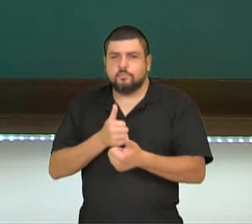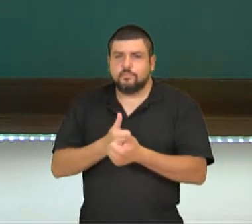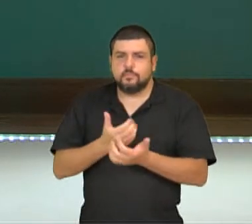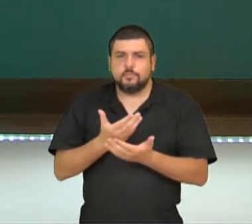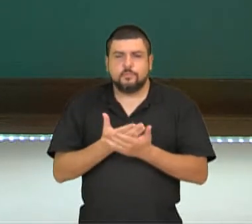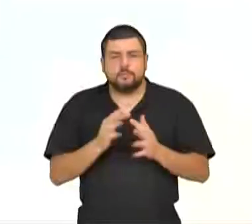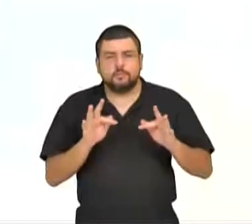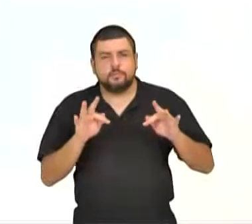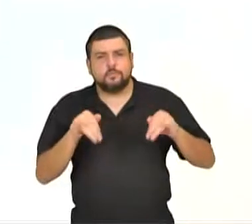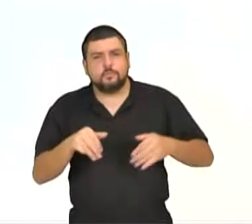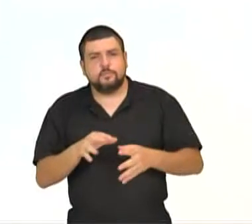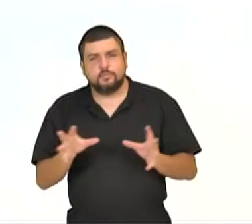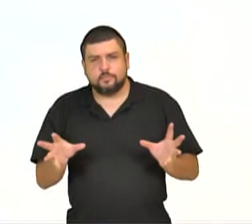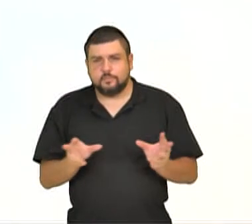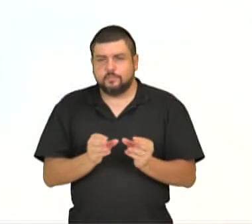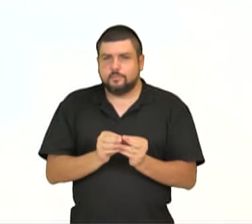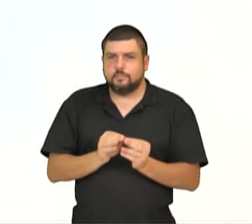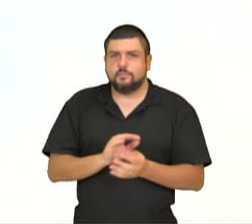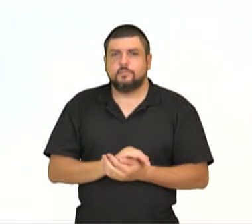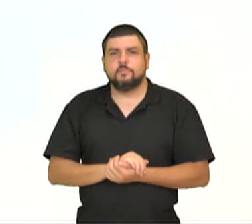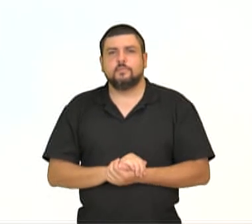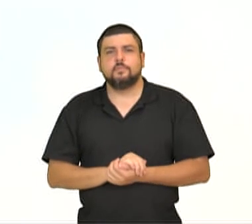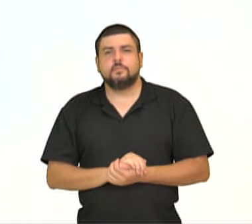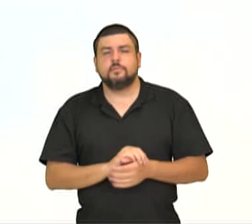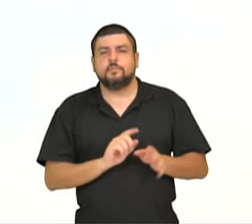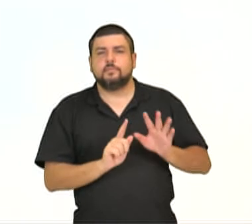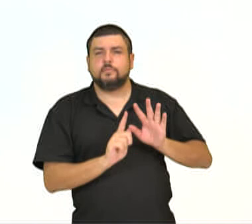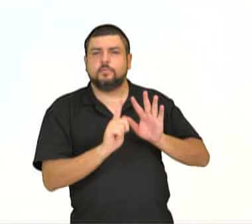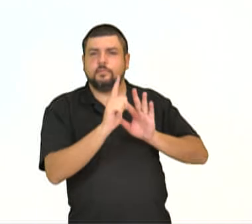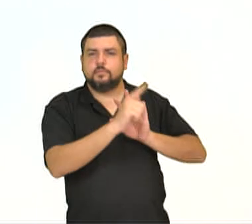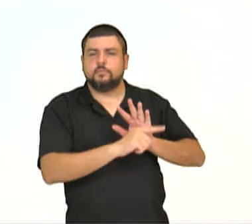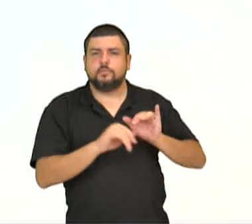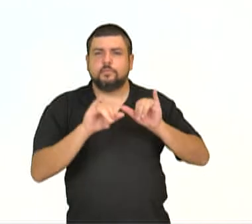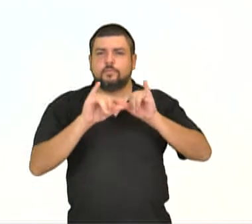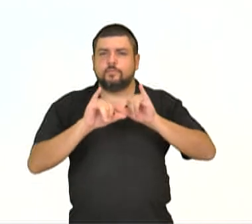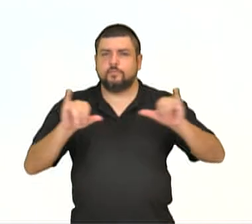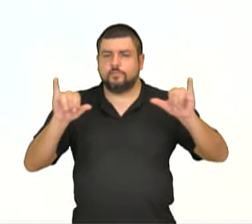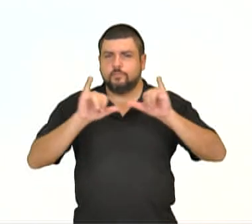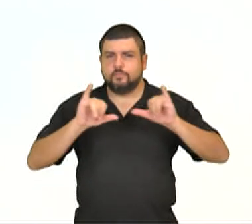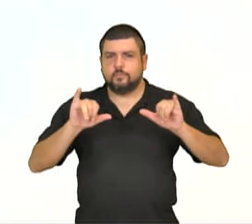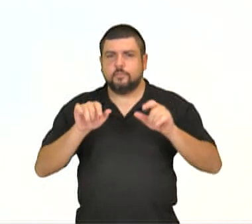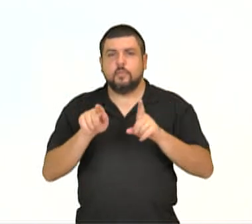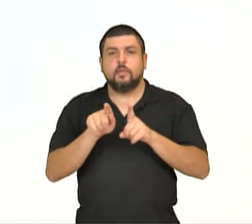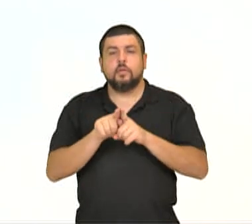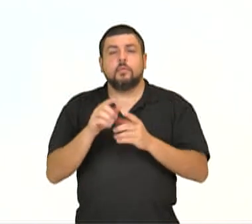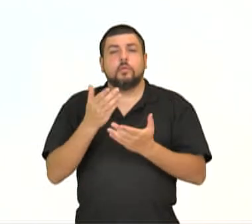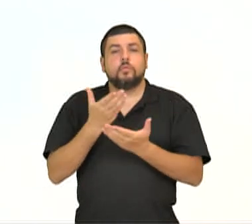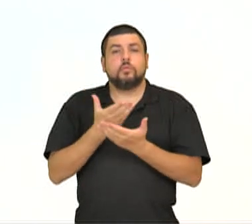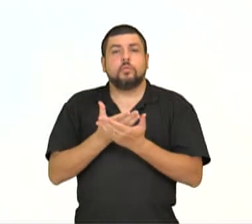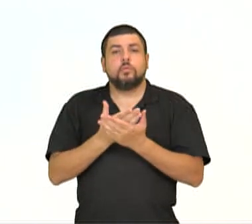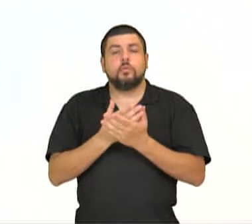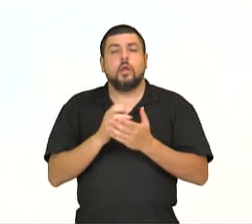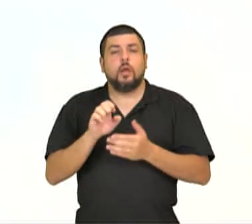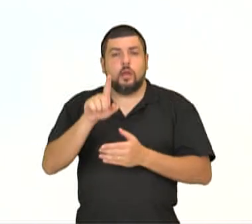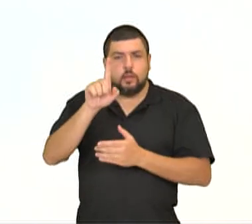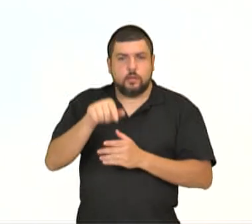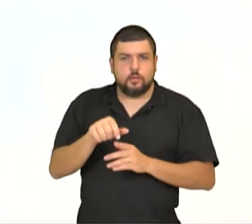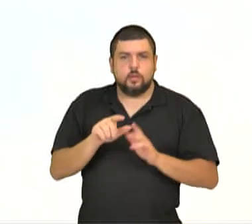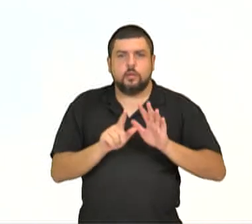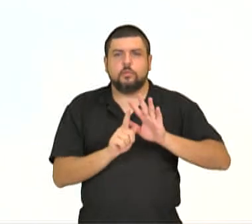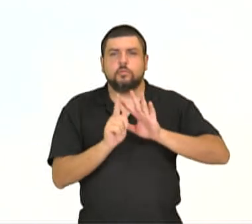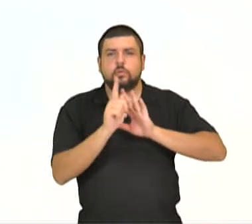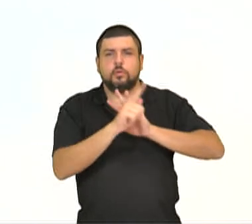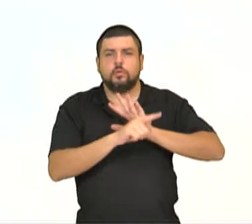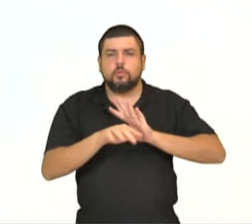que nós aprendemos? Gênero textual, publicidade. Estudamos que são gêneros que circulam